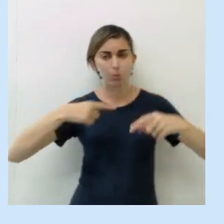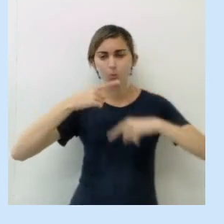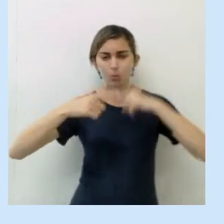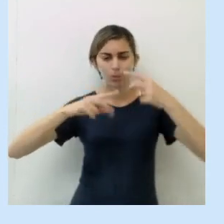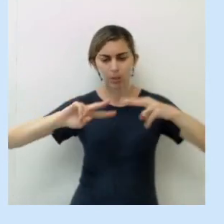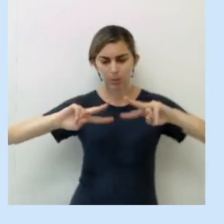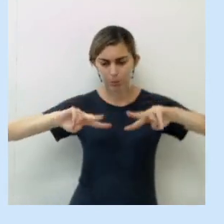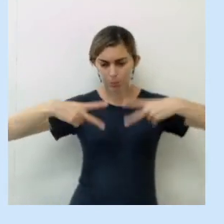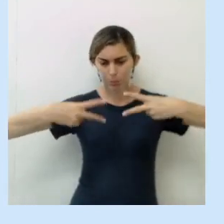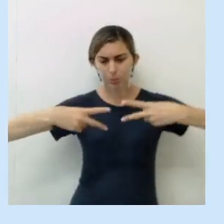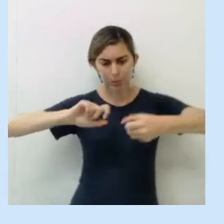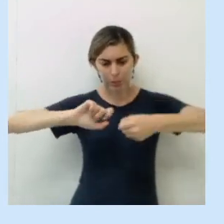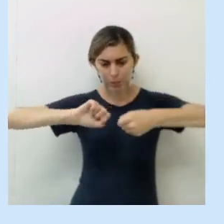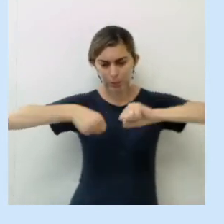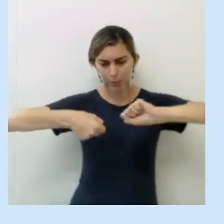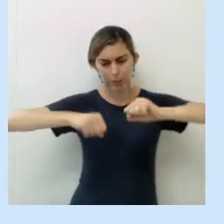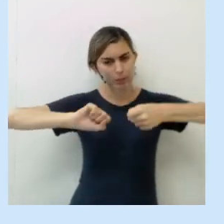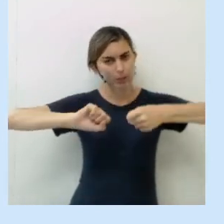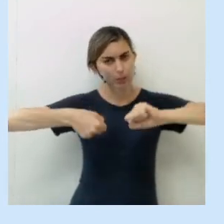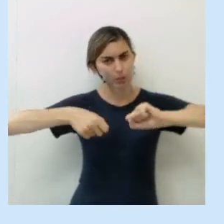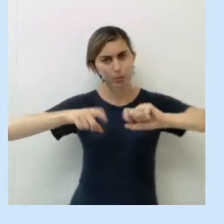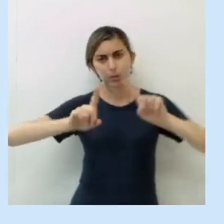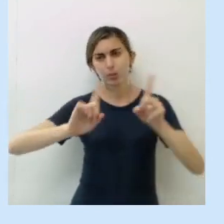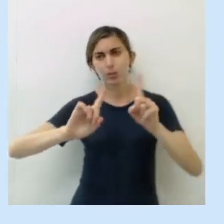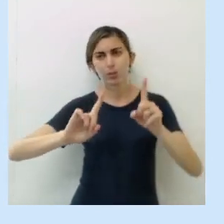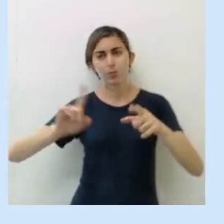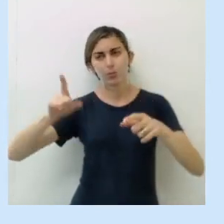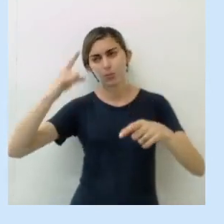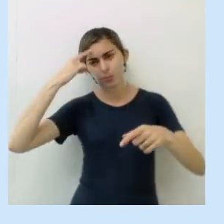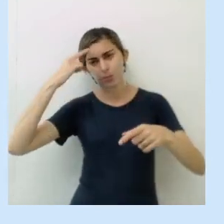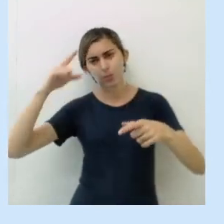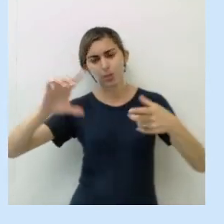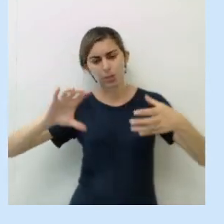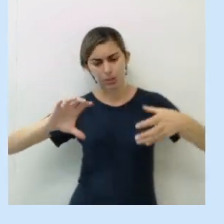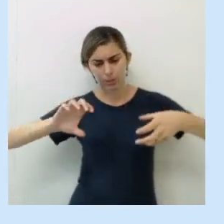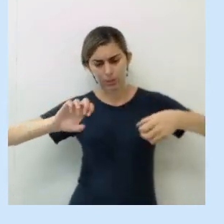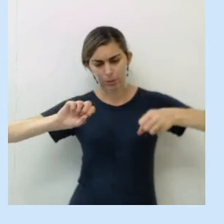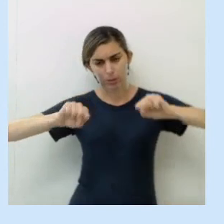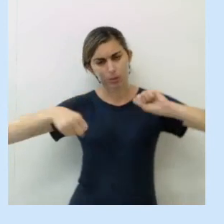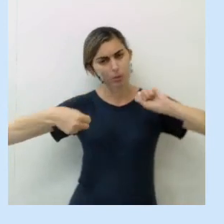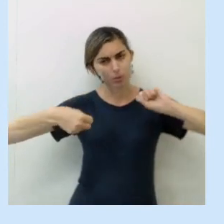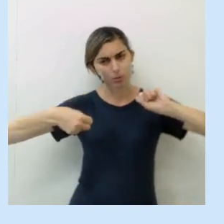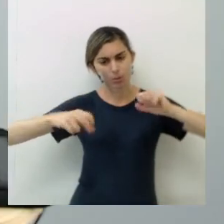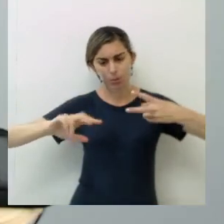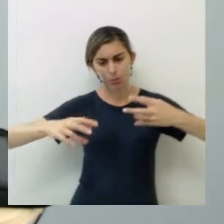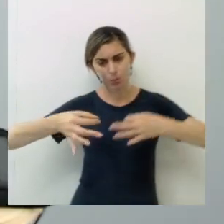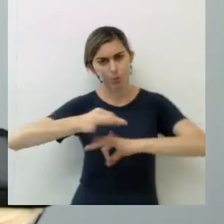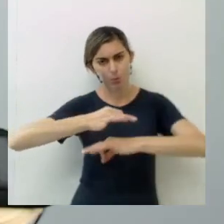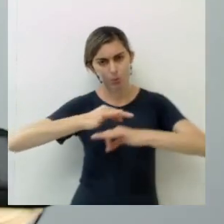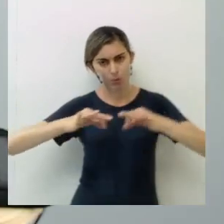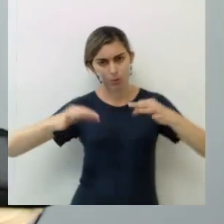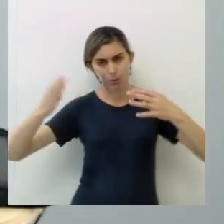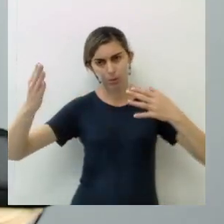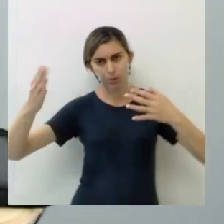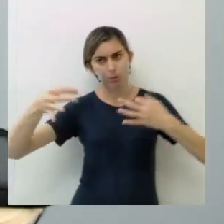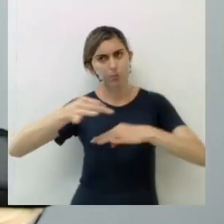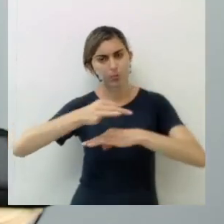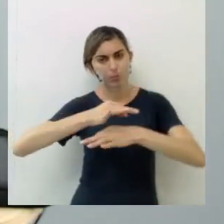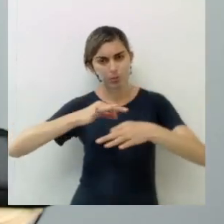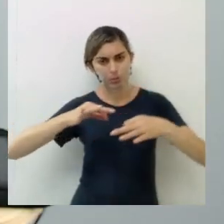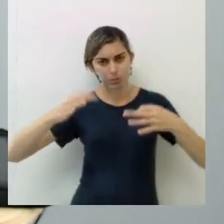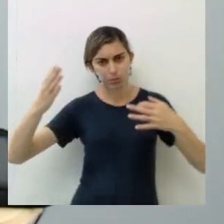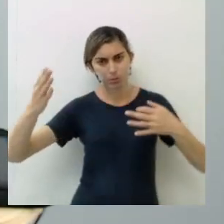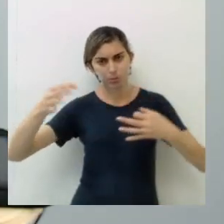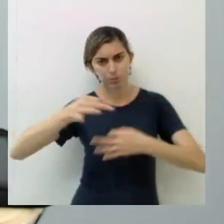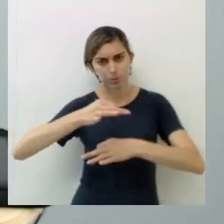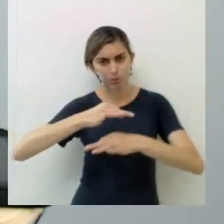minha molécula sem torcer essa ligação. Imagine que se você pegasse aqui ao lado essa molécula, isso, se eu pegasse aqui